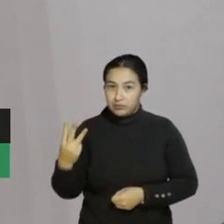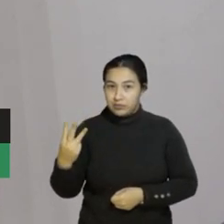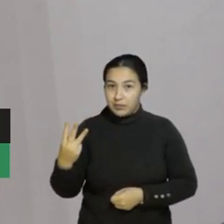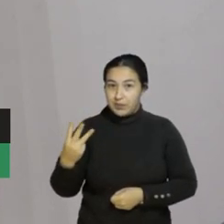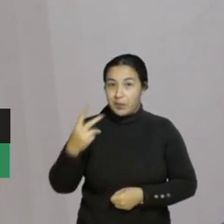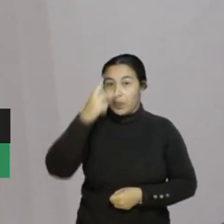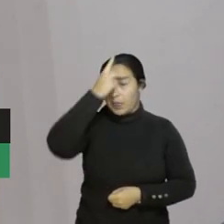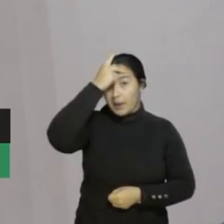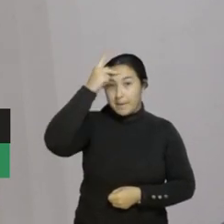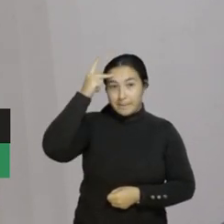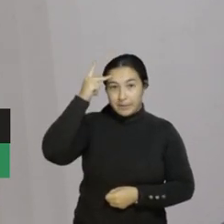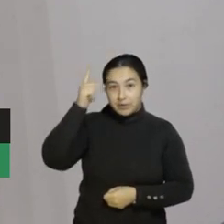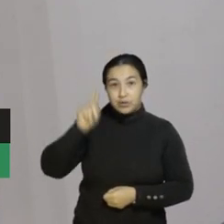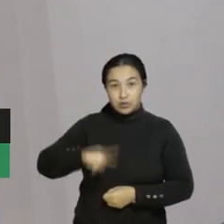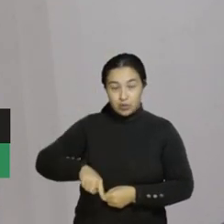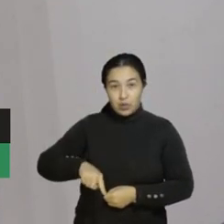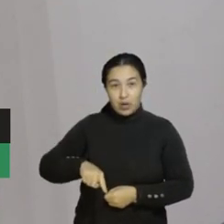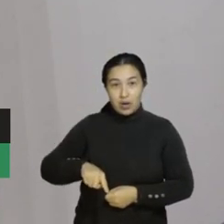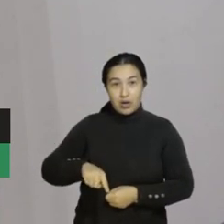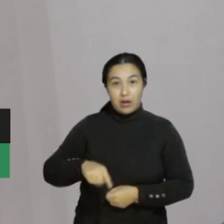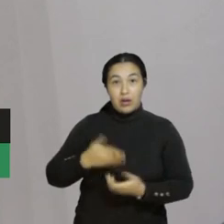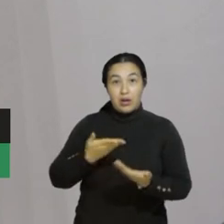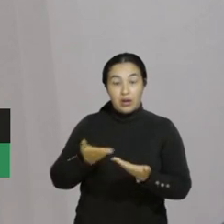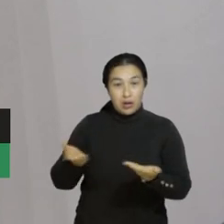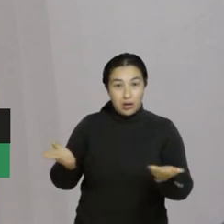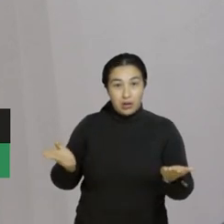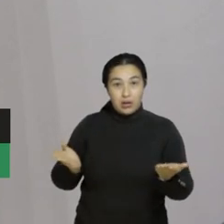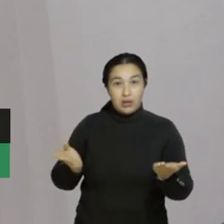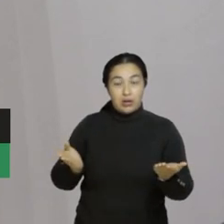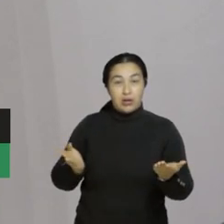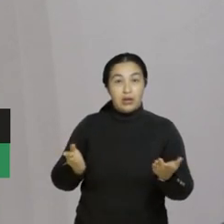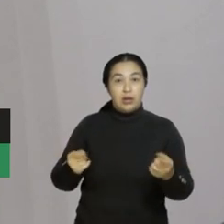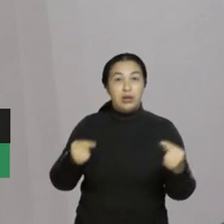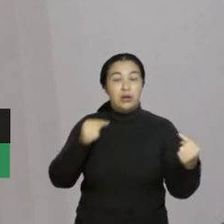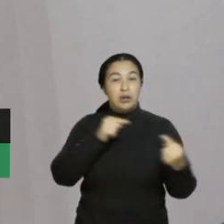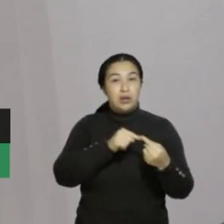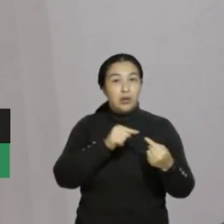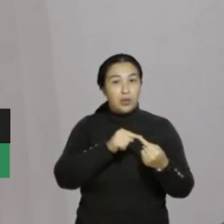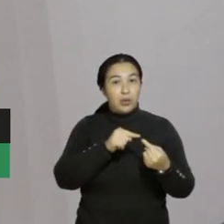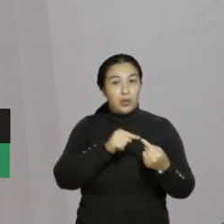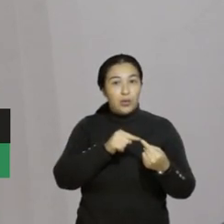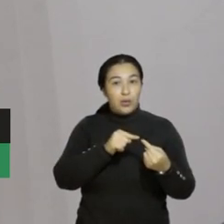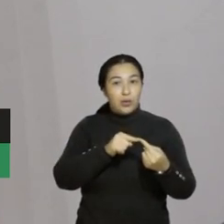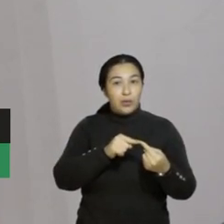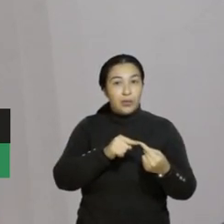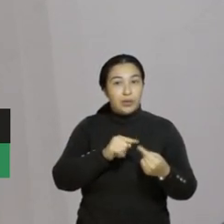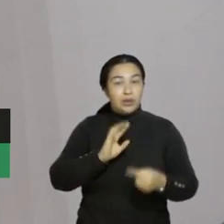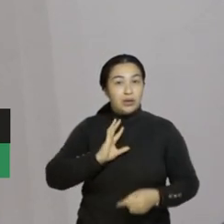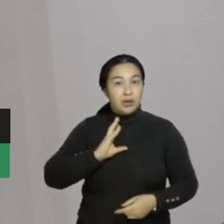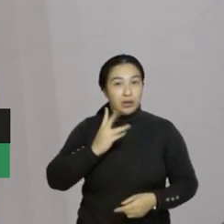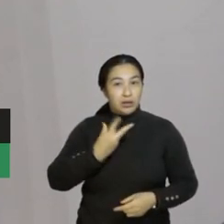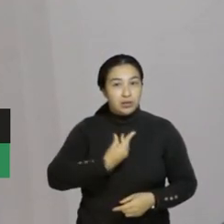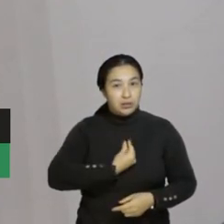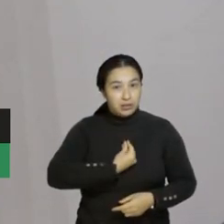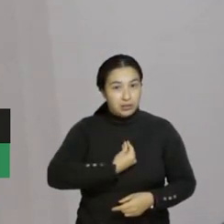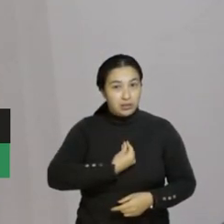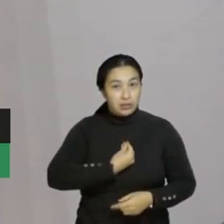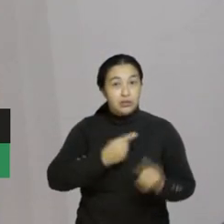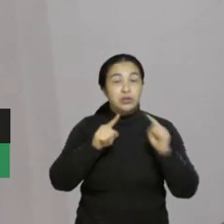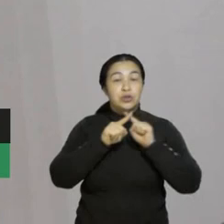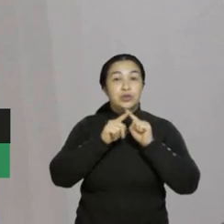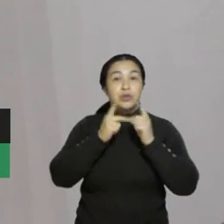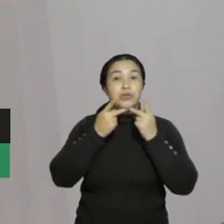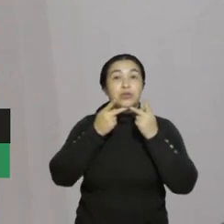se reconhece como trans, que é conhecida como deputada Érica Hilton, declarou claramente que